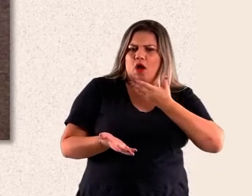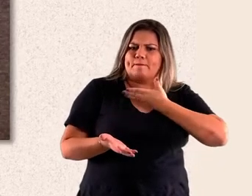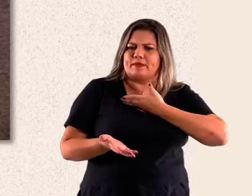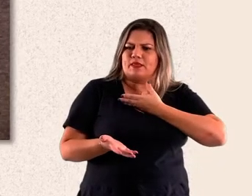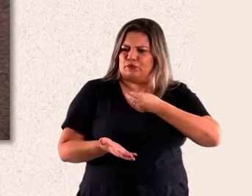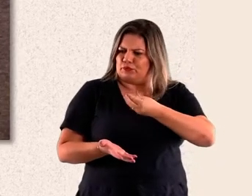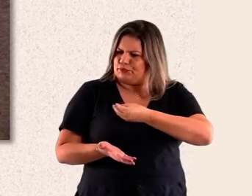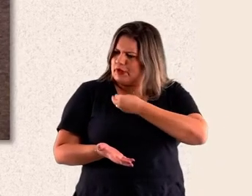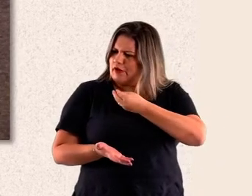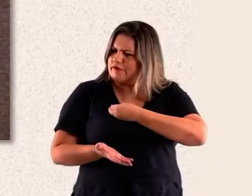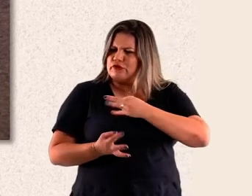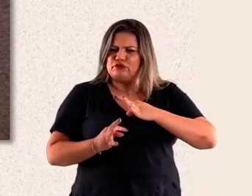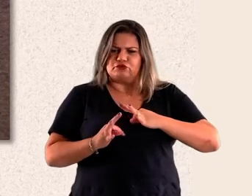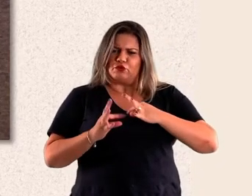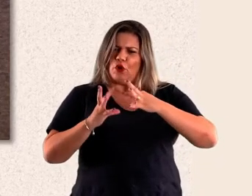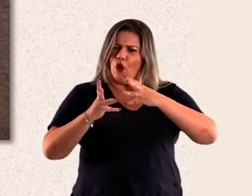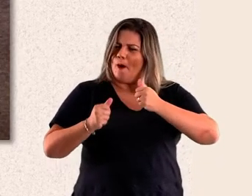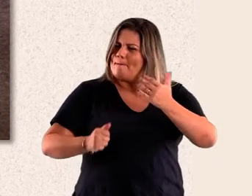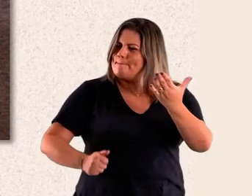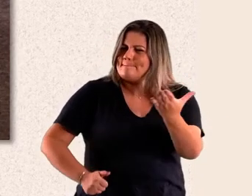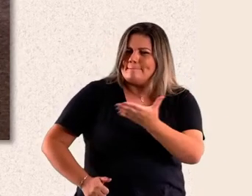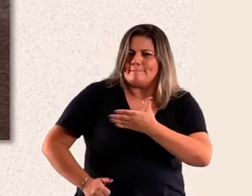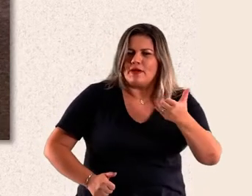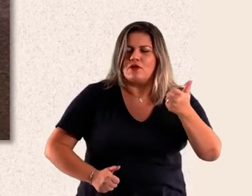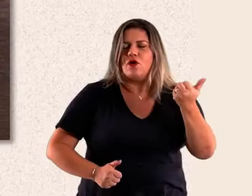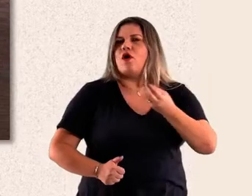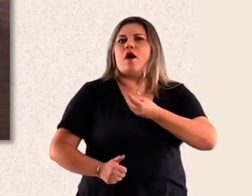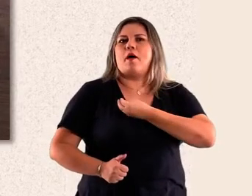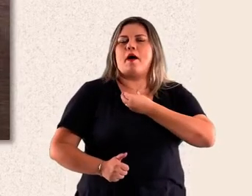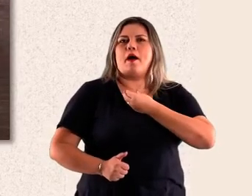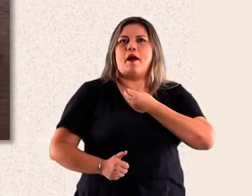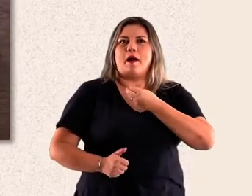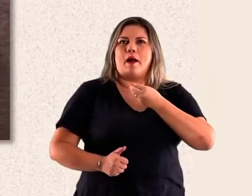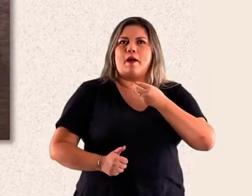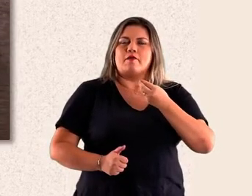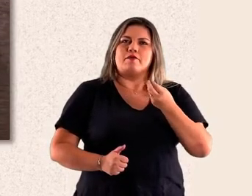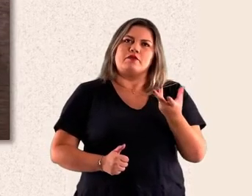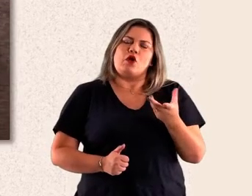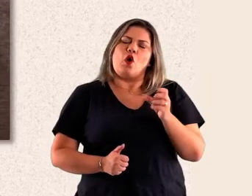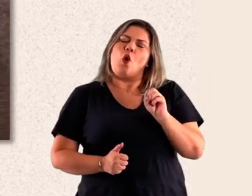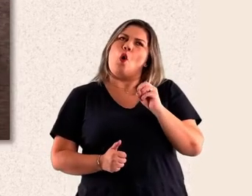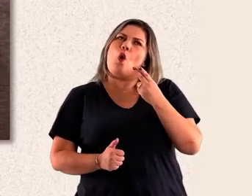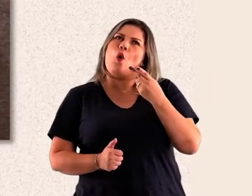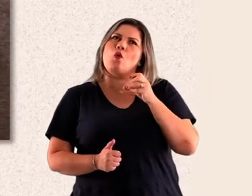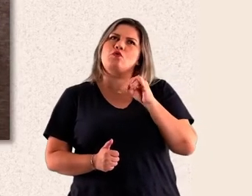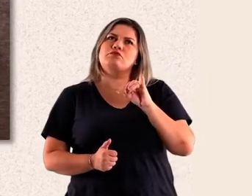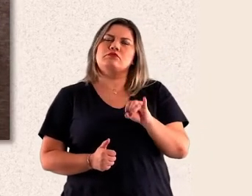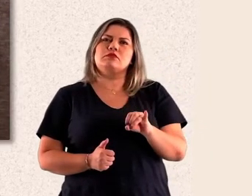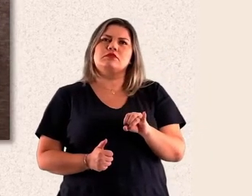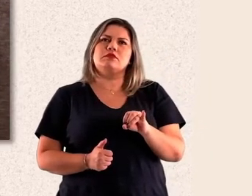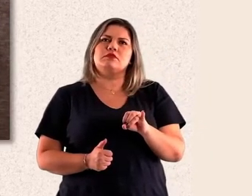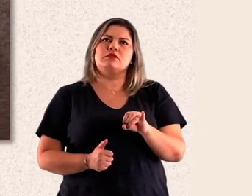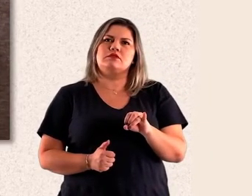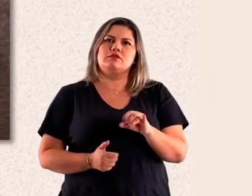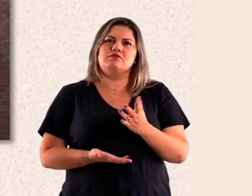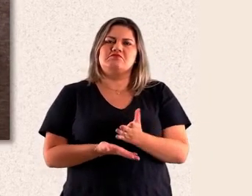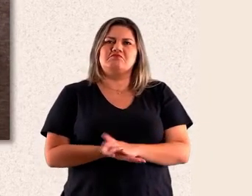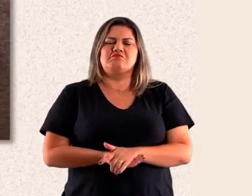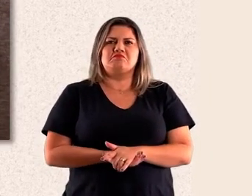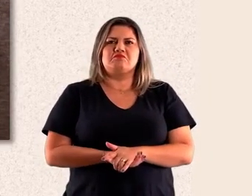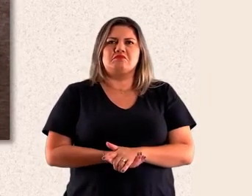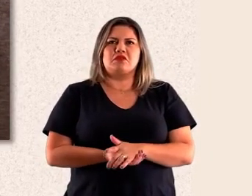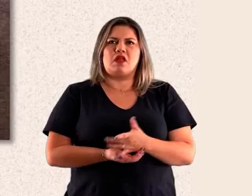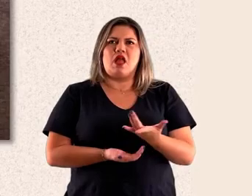todos os amigos de todos é o meu melhor amigo do trabalho ou se é é